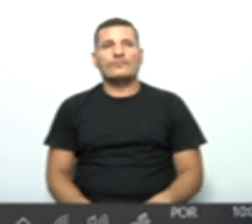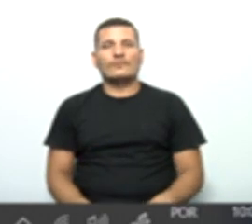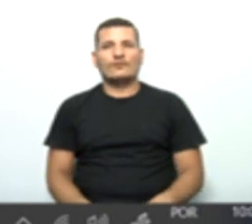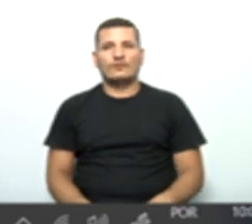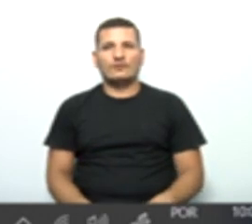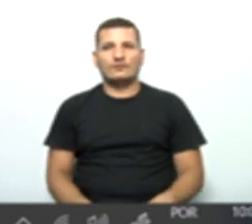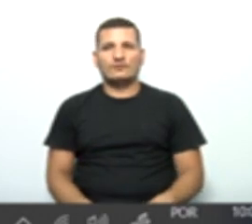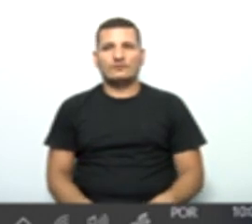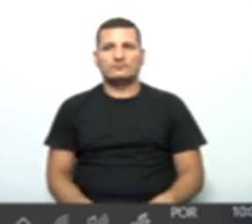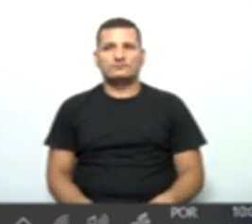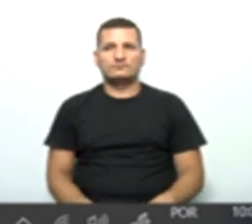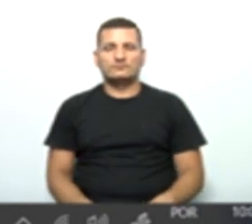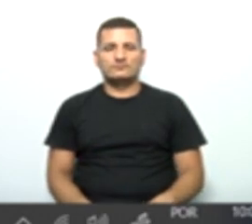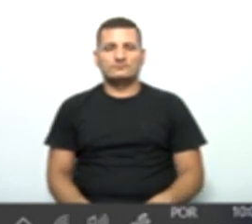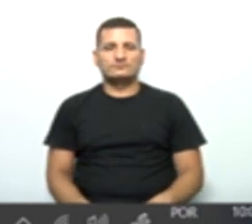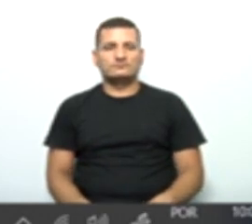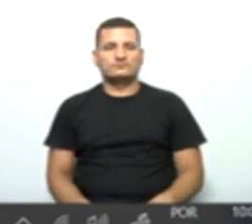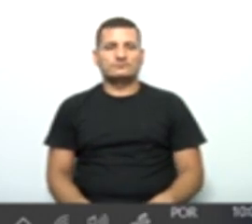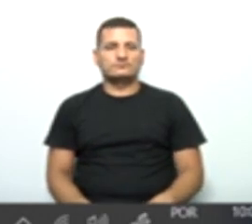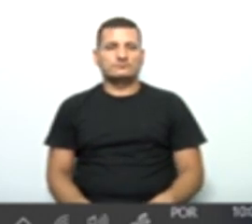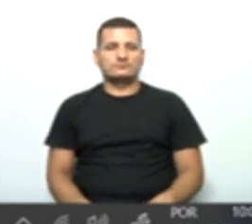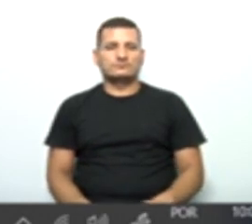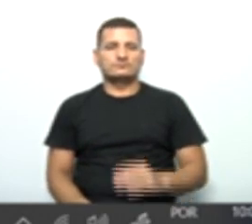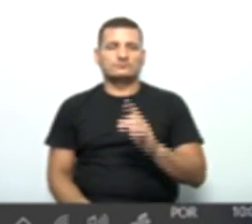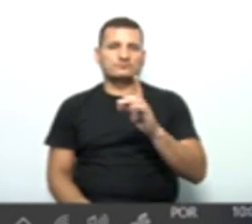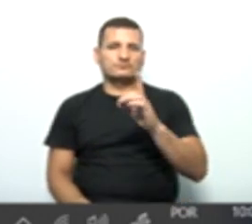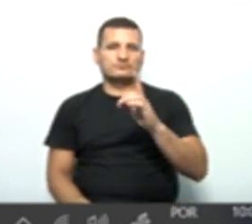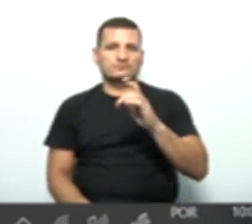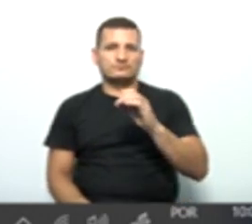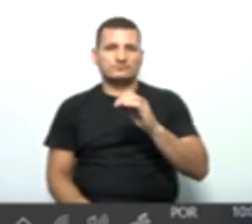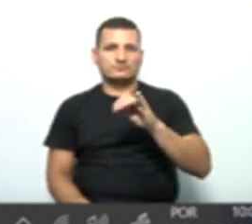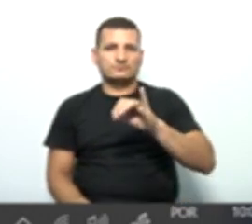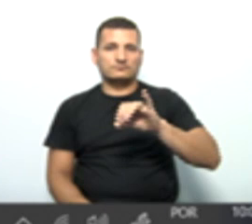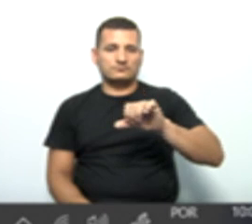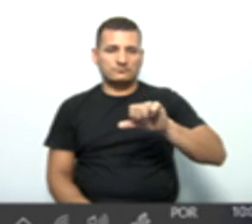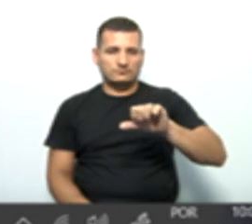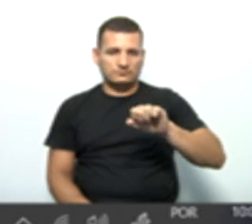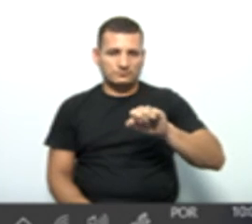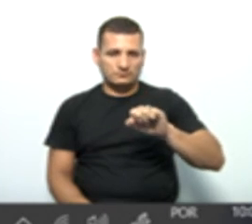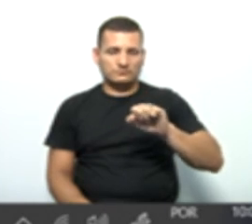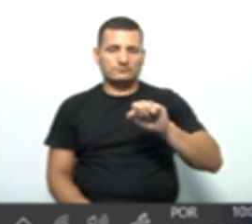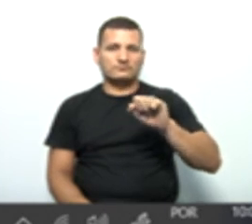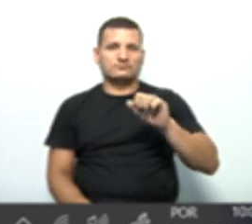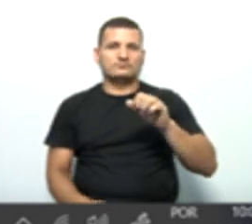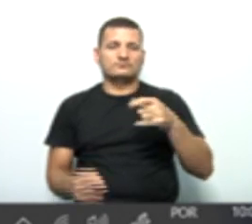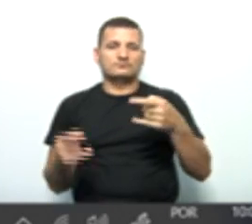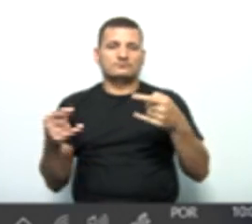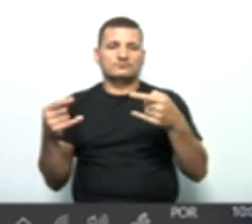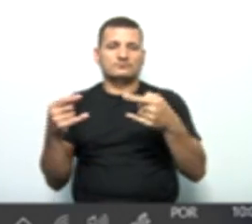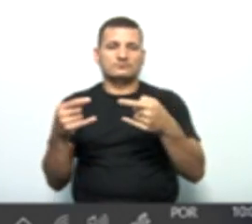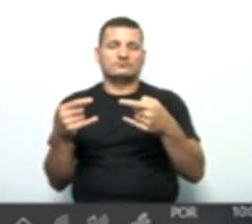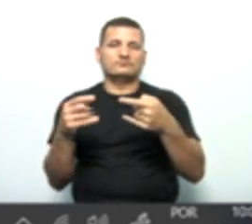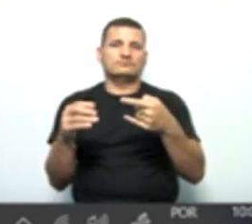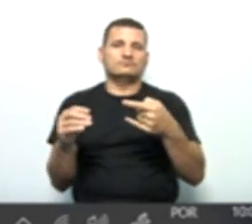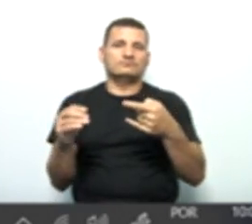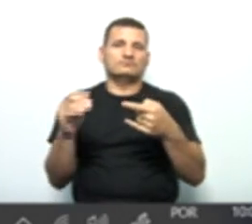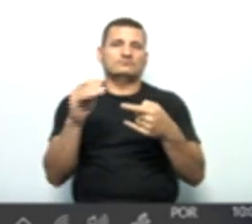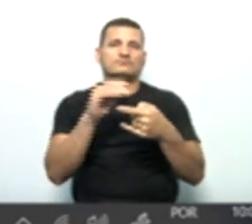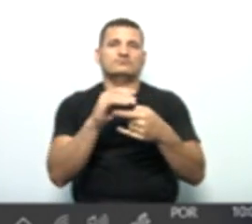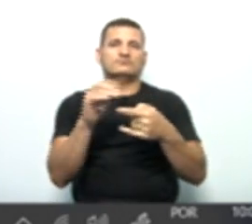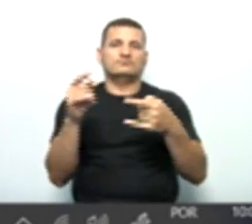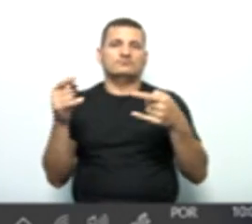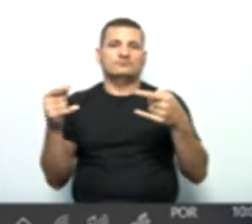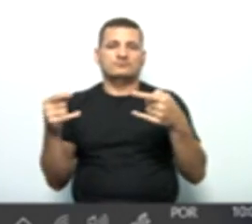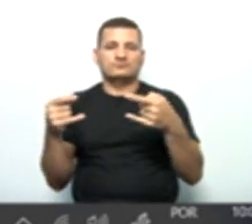Pronto, então eu vou botar aqui 2, vai receber, criei uma lista, dentro dessa lista eu vou criar uma outra lista,